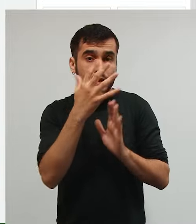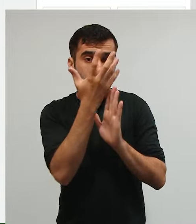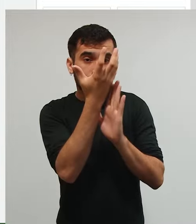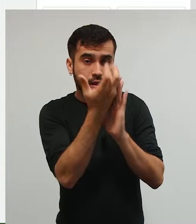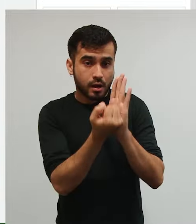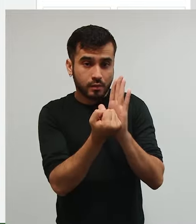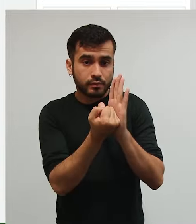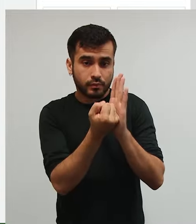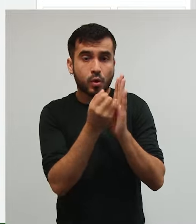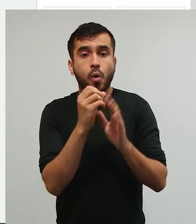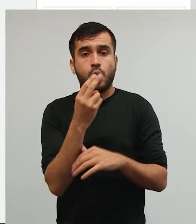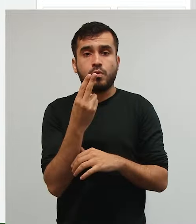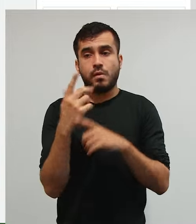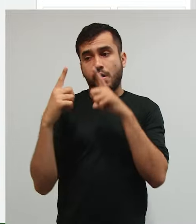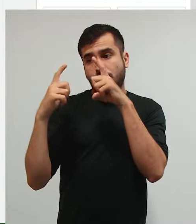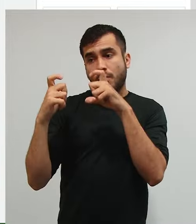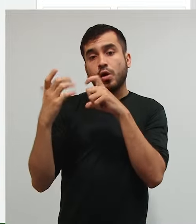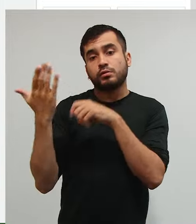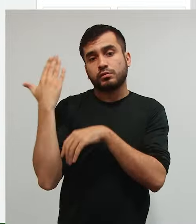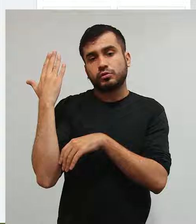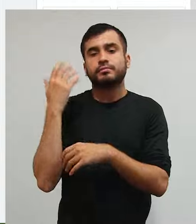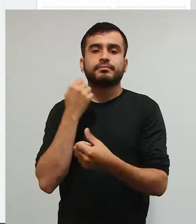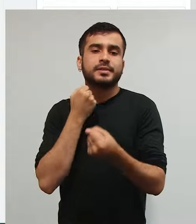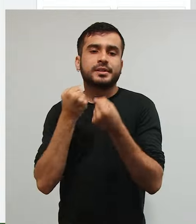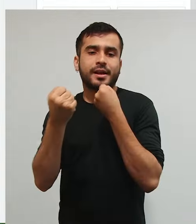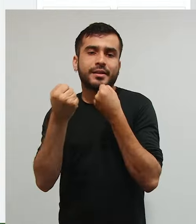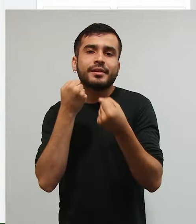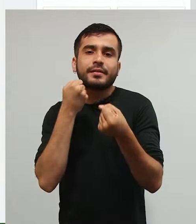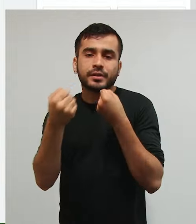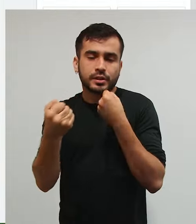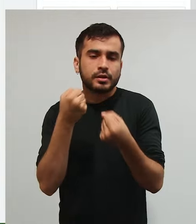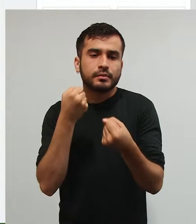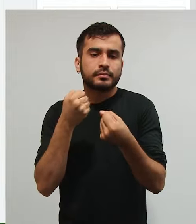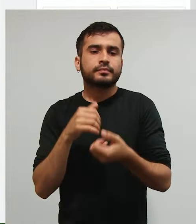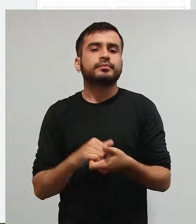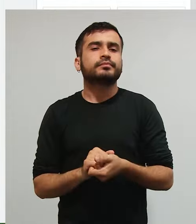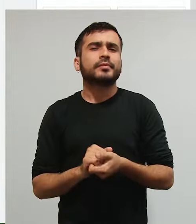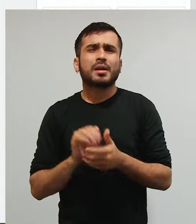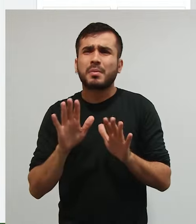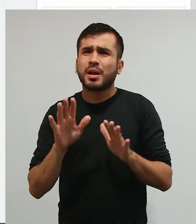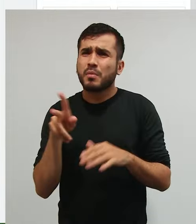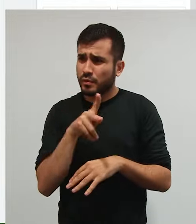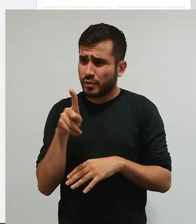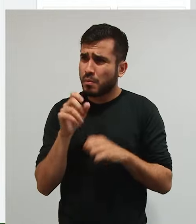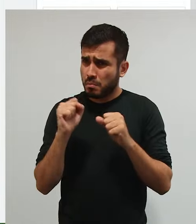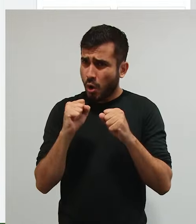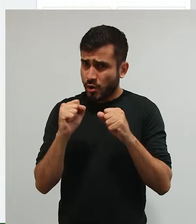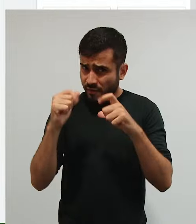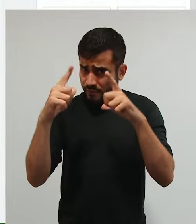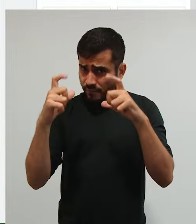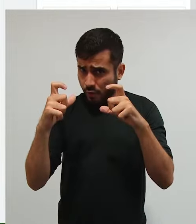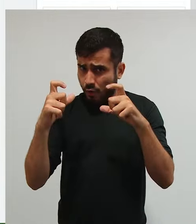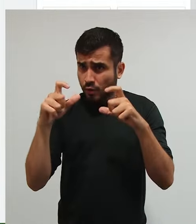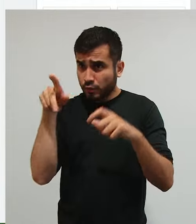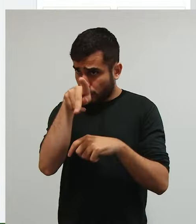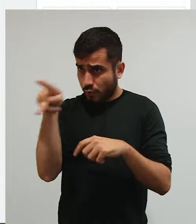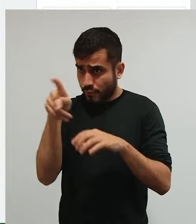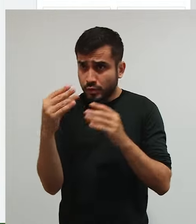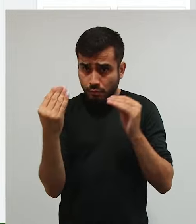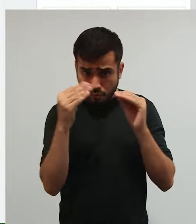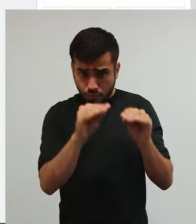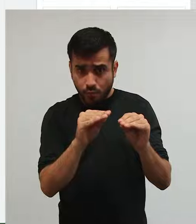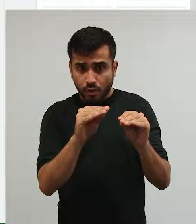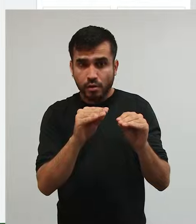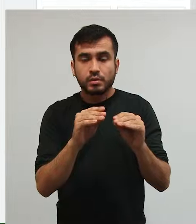não tem nenhuma imagem aqui, mas você vai fazer o upload da imagem, vai procurar uma imagem aqui qualquer, tá? E aí você vai